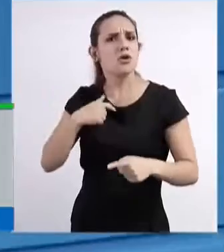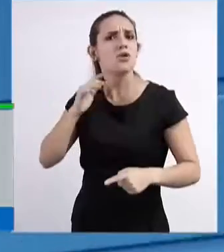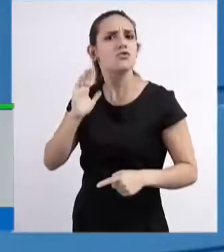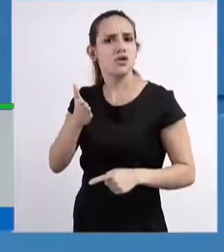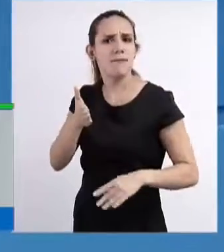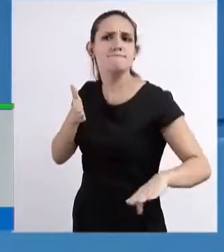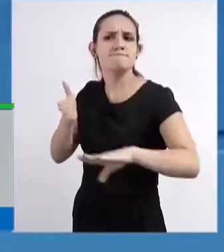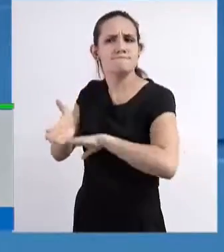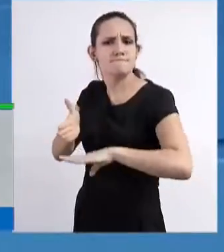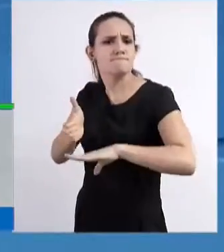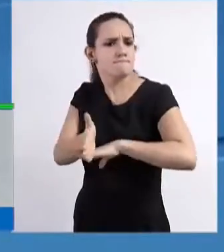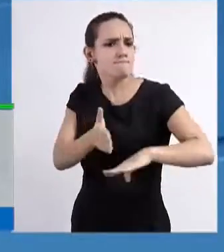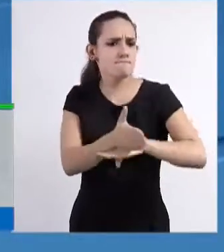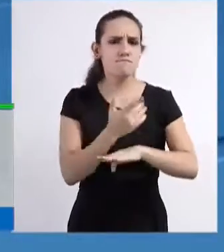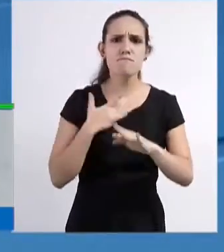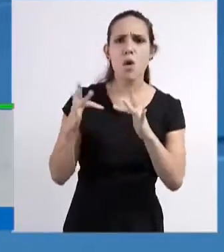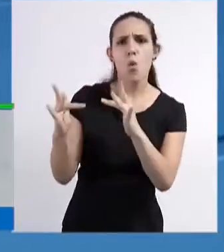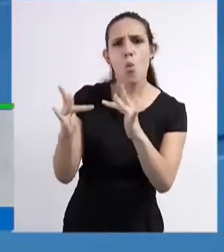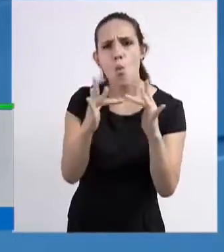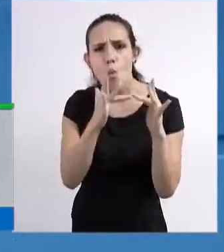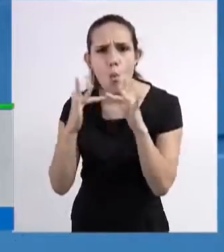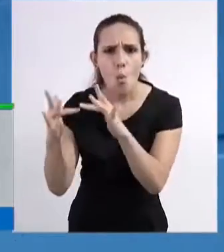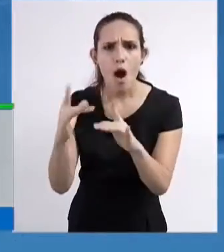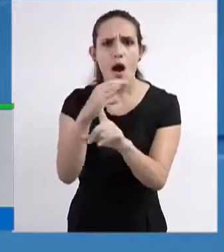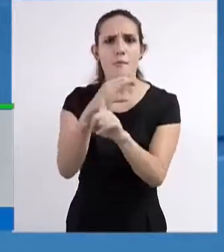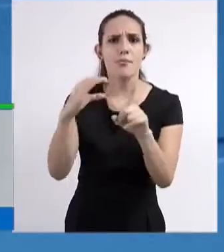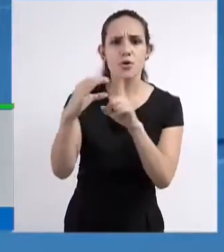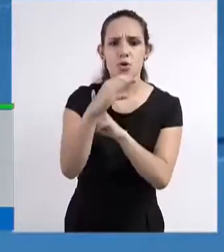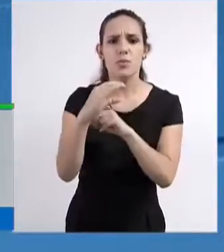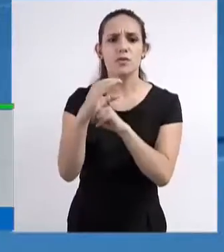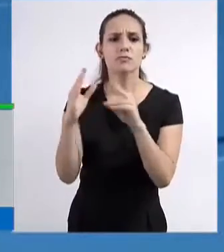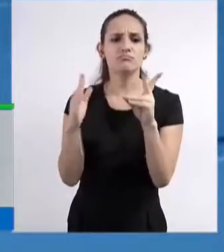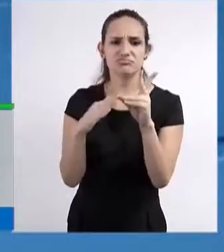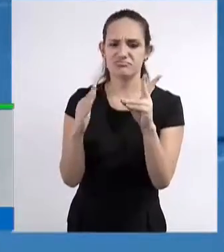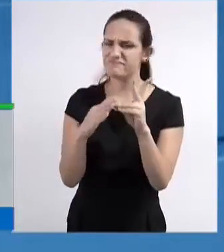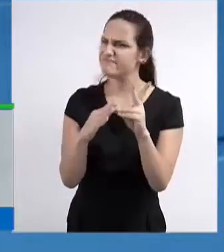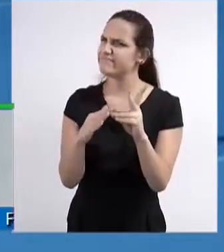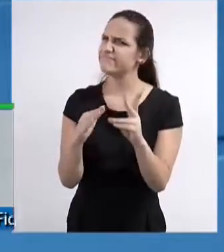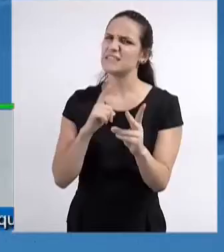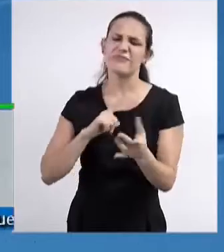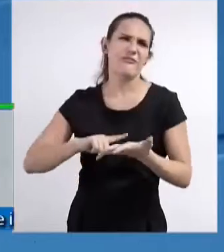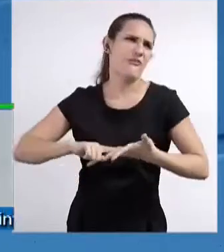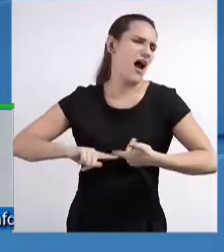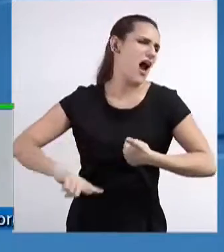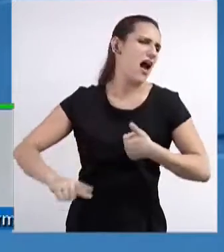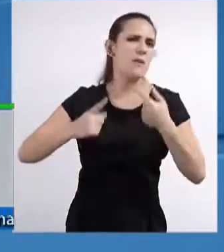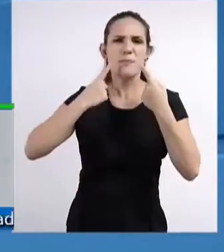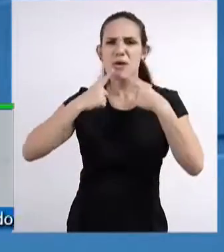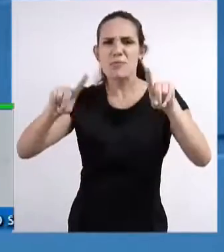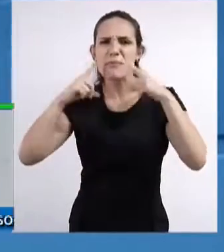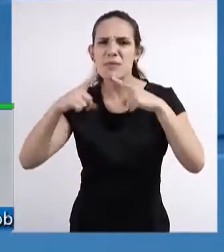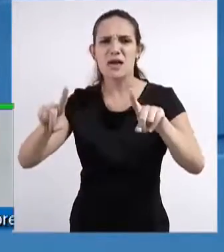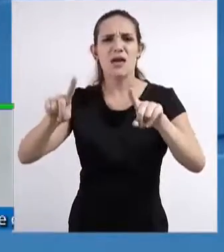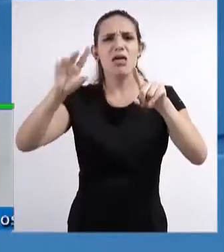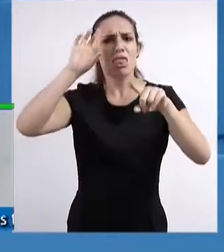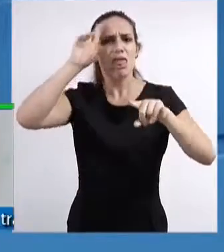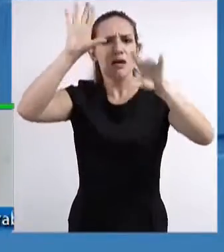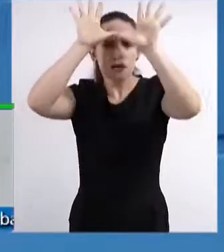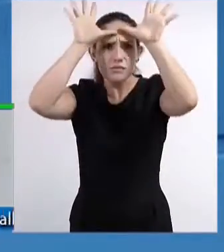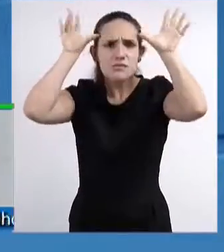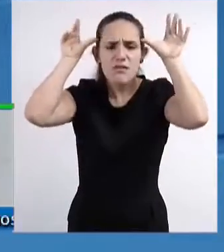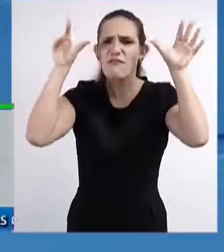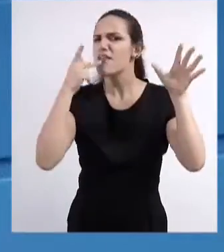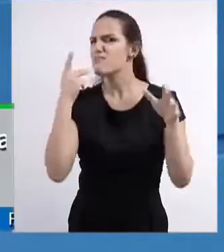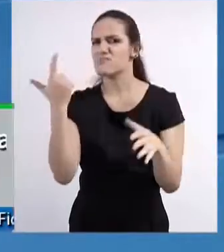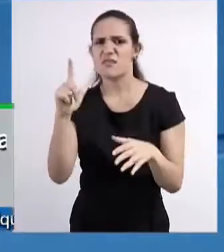estado em contato com as comunidades indígenas recebe inúmeras reclamações das lideranças, da